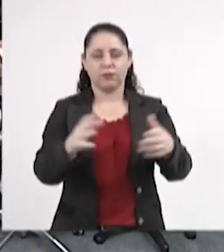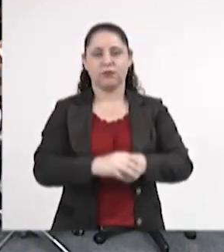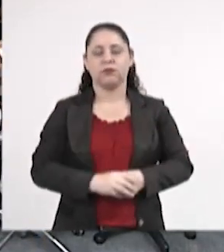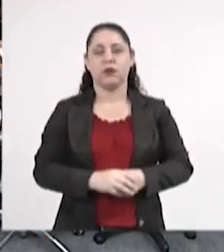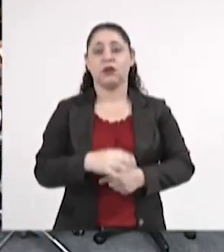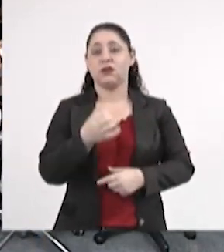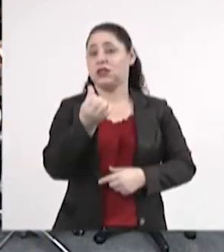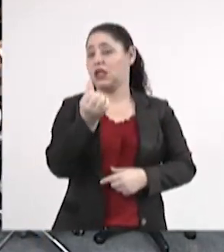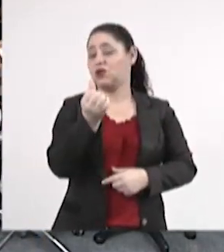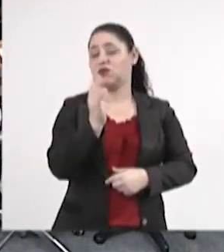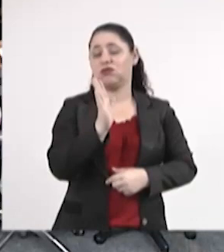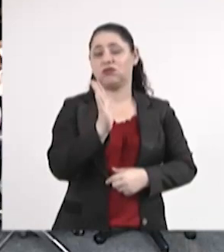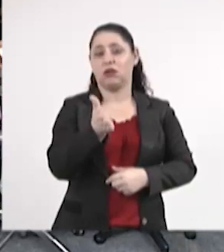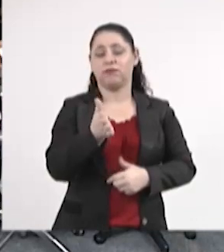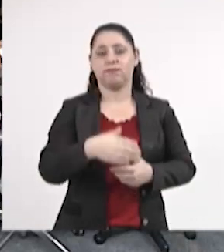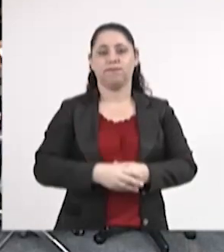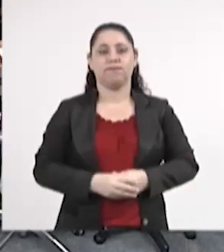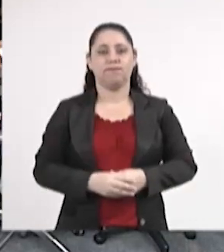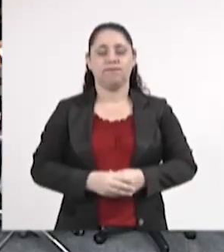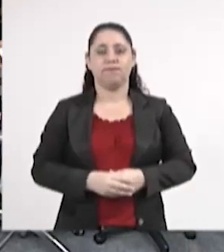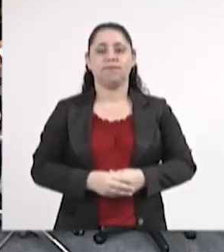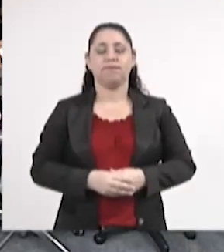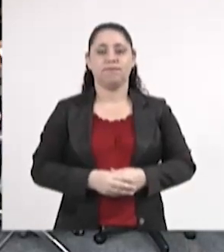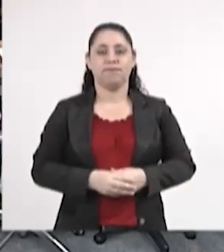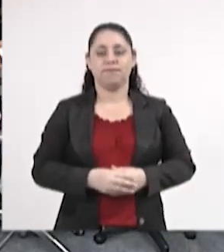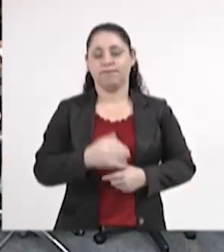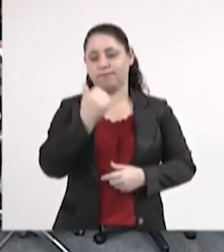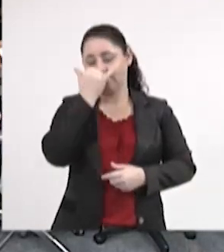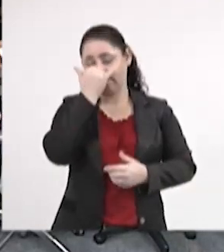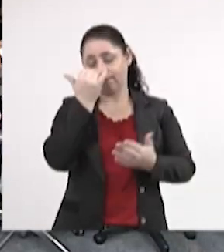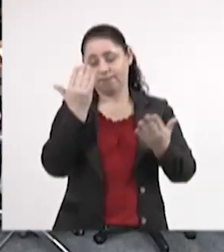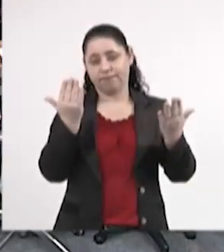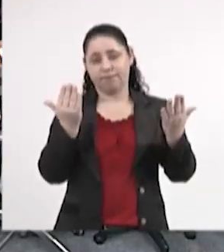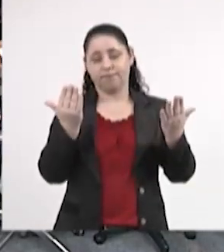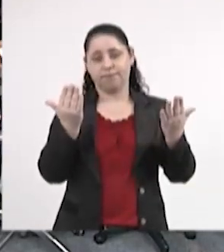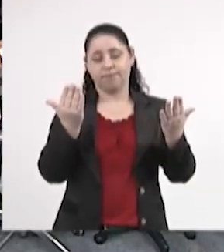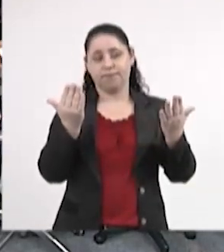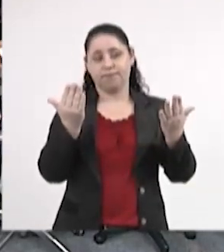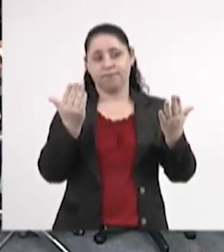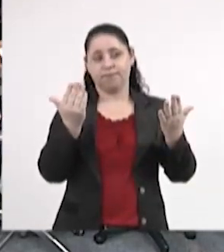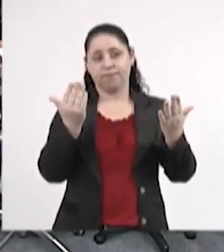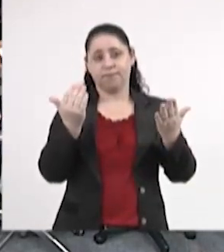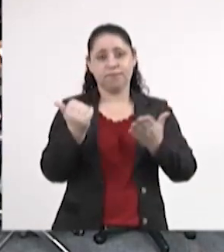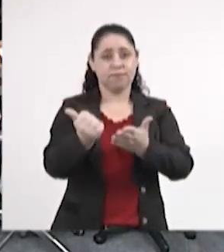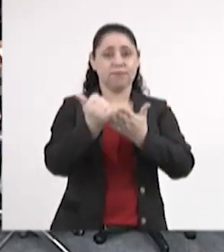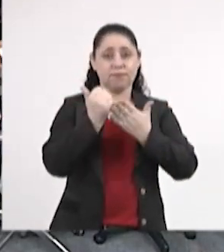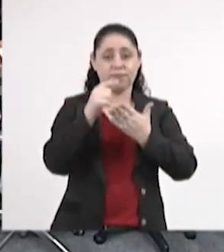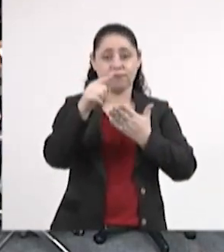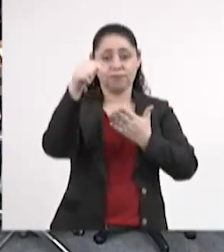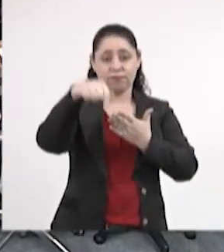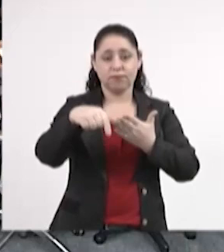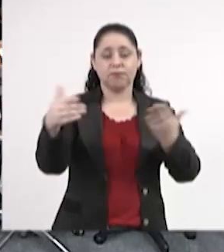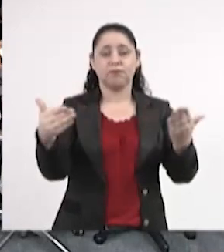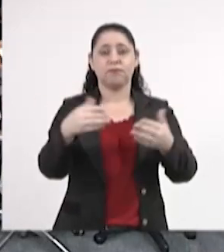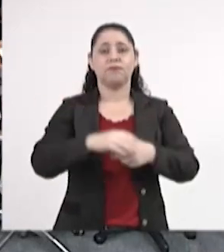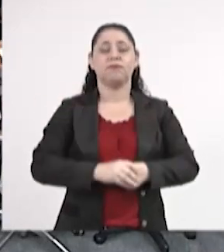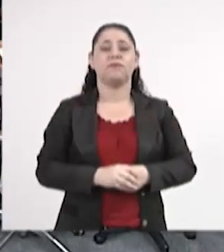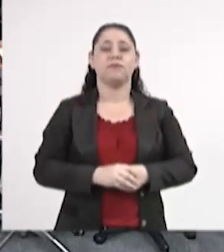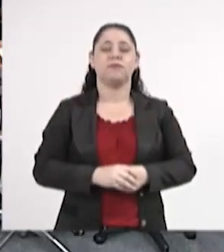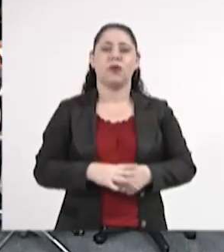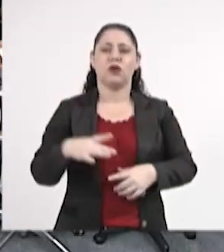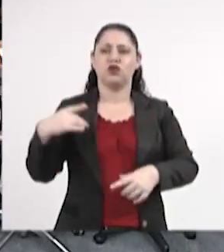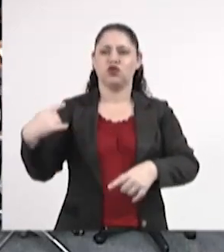Já é o 6º caso. E, infelizmente, a gente traz você aqui